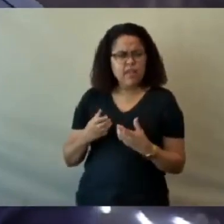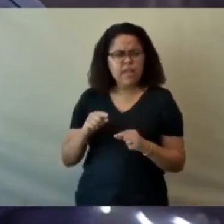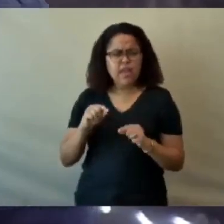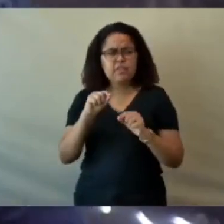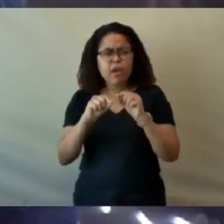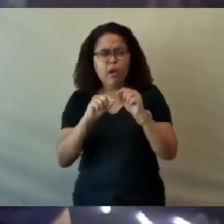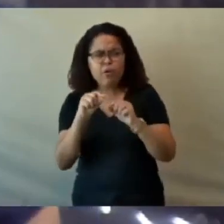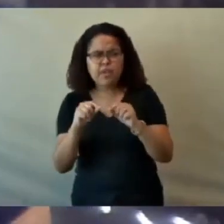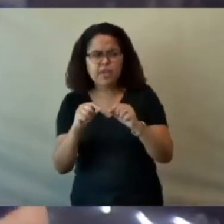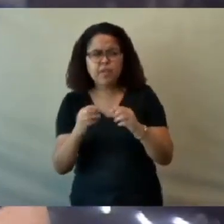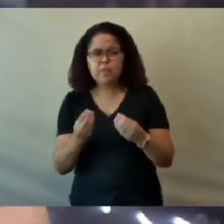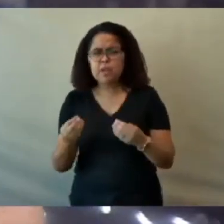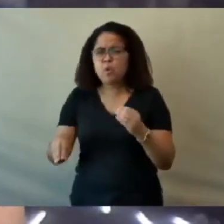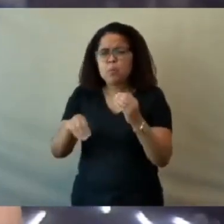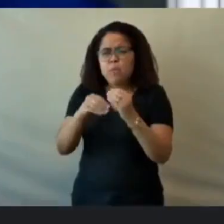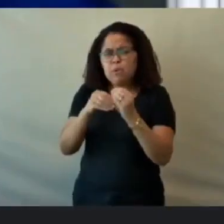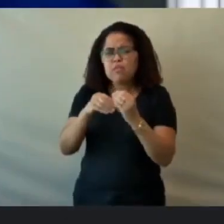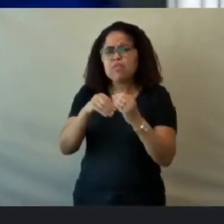obrigado, vereador.